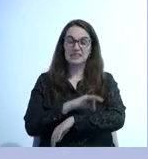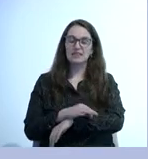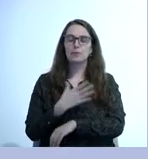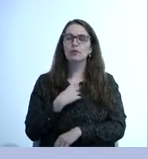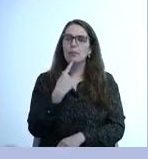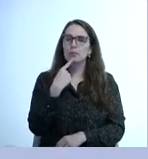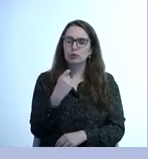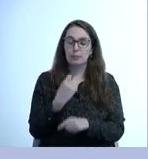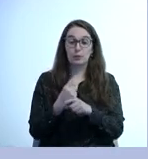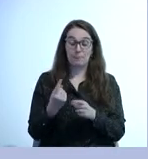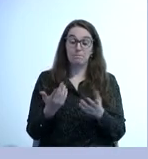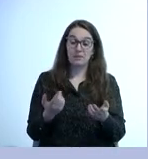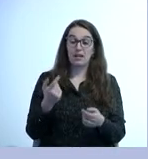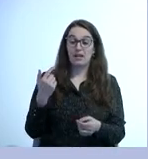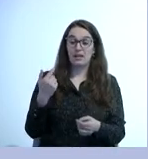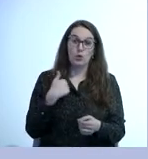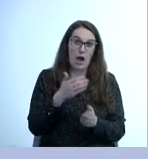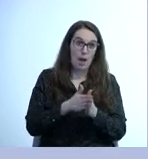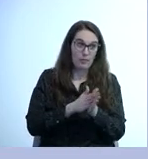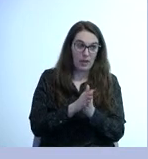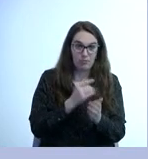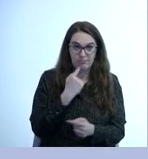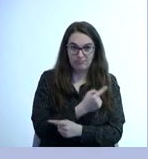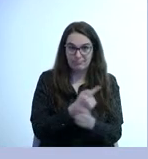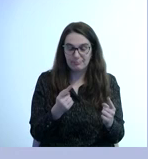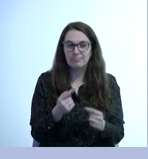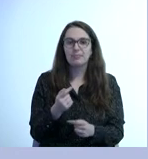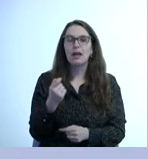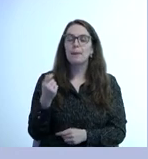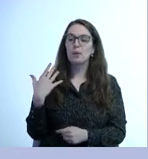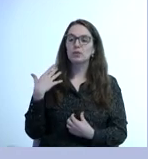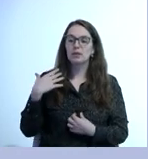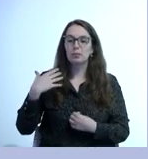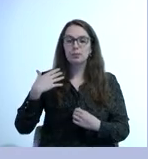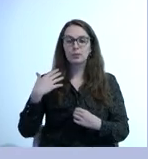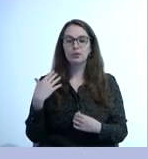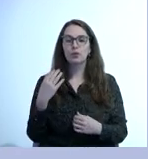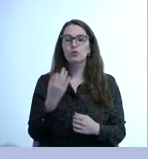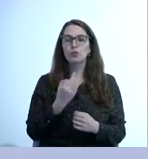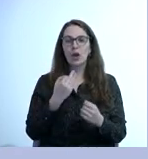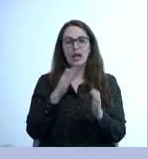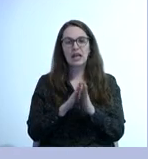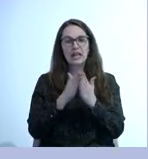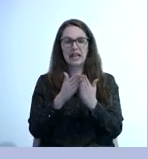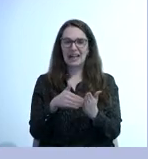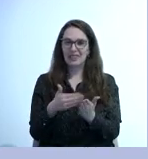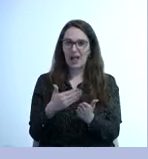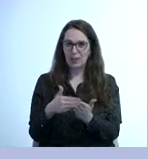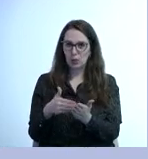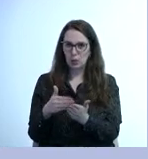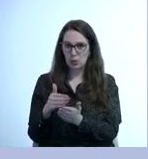CISA, eu gostaria de perguntar, porque há pouco tempo, aproveito aqui para dizer, enfim, O catálogo